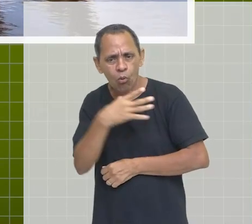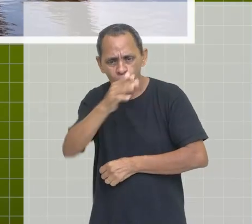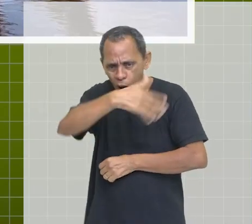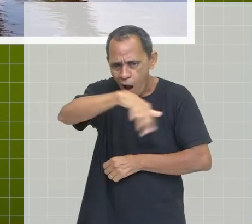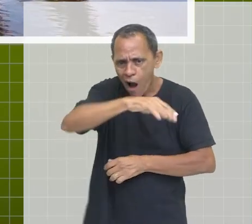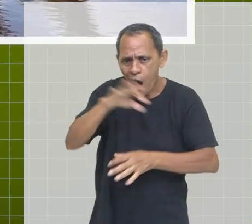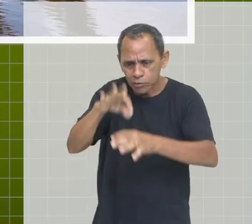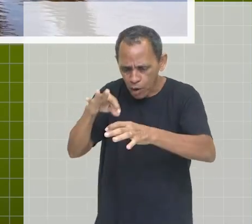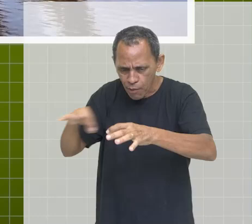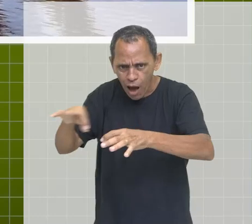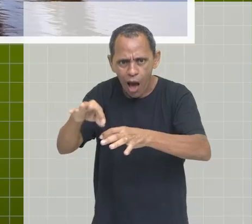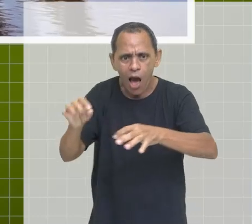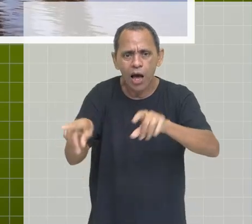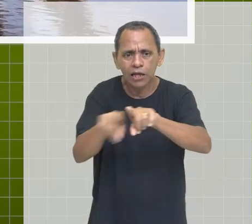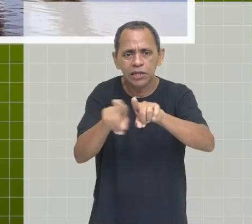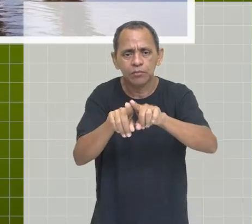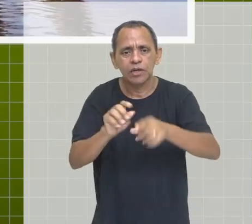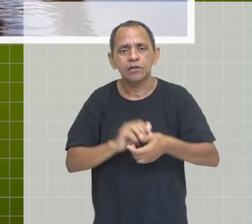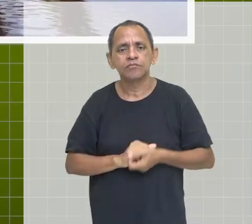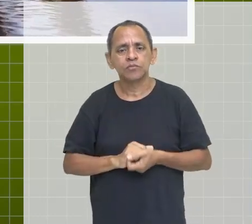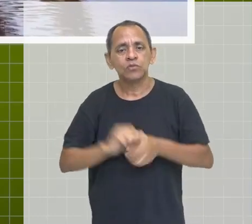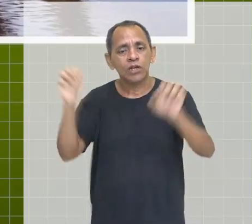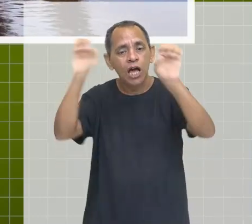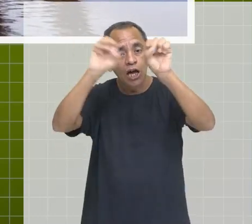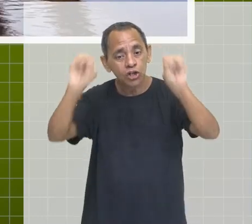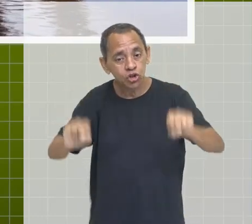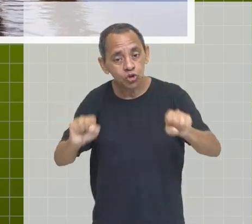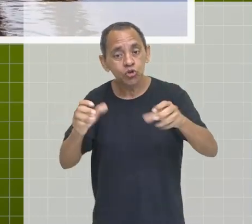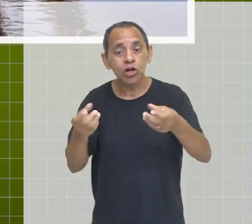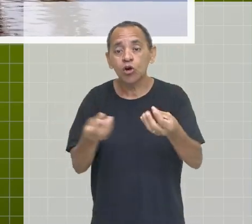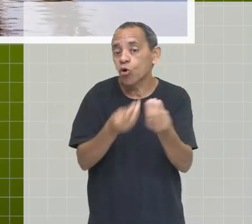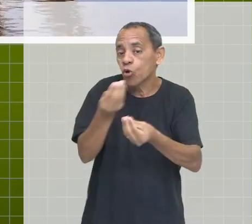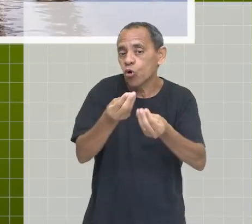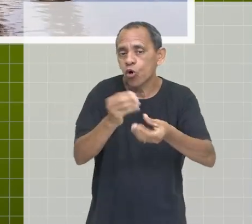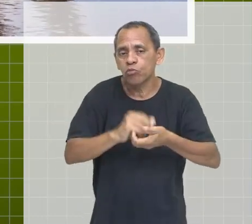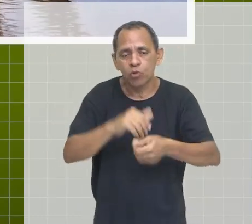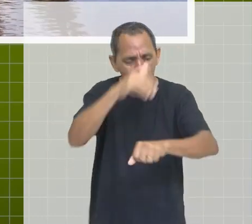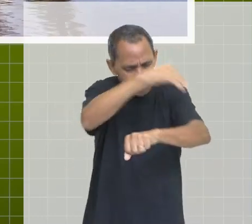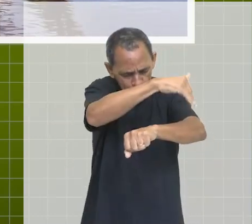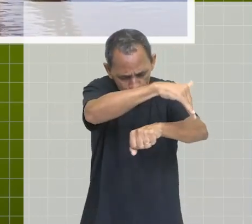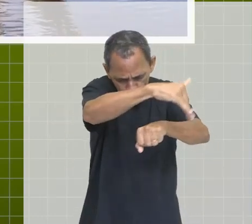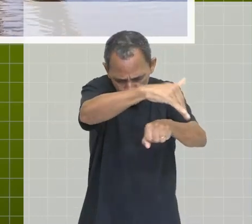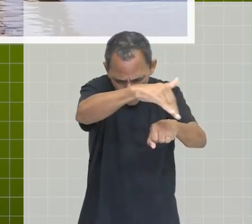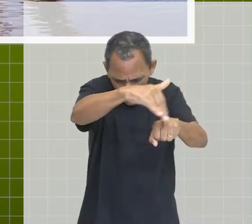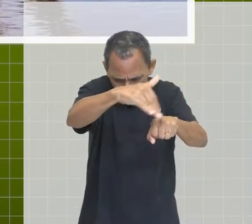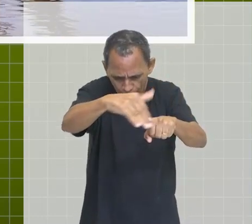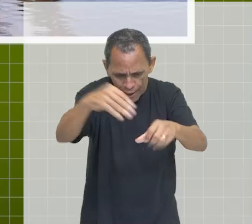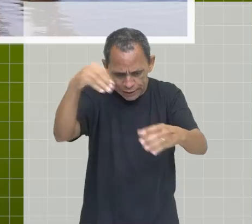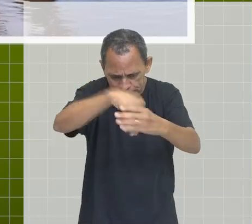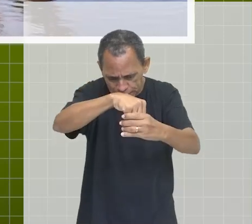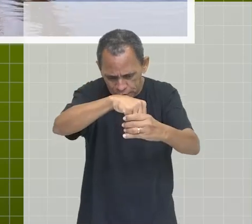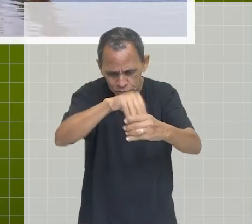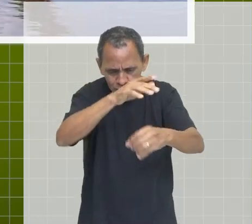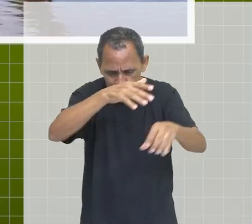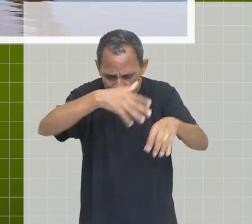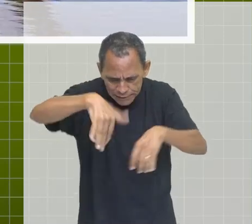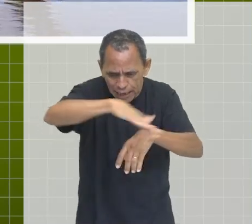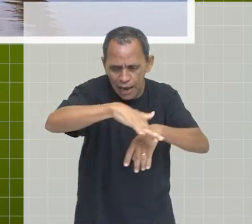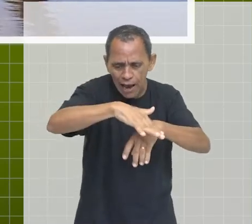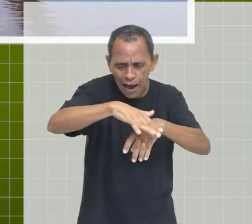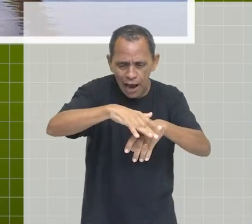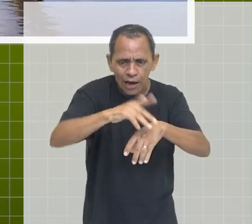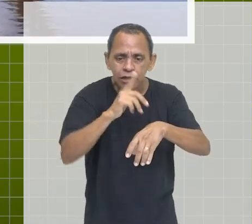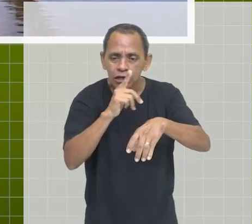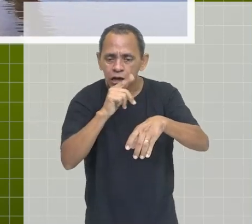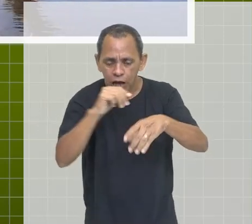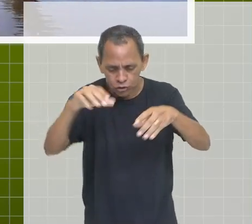estrutura delas, né, como eu falei para vocês, depois que é feito o cercamento Dentro dessa área alagada, há uma